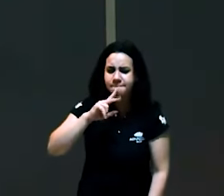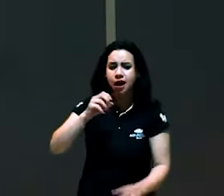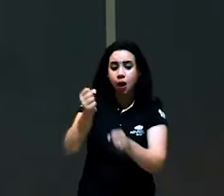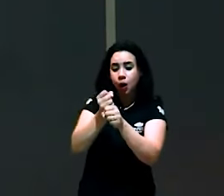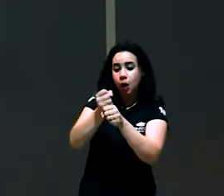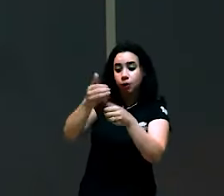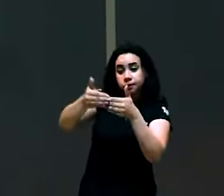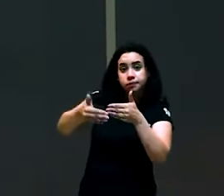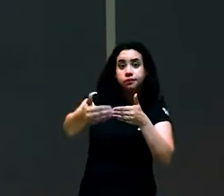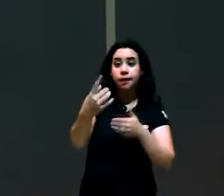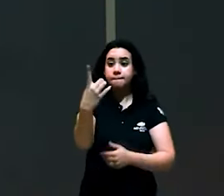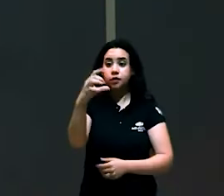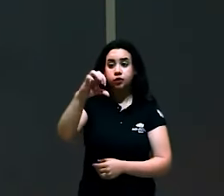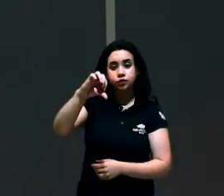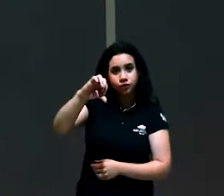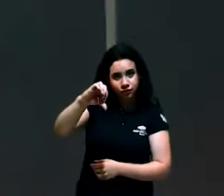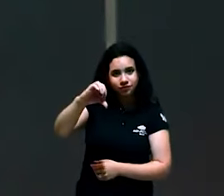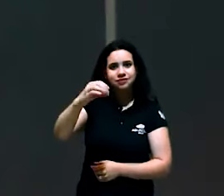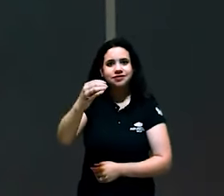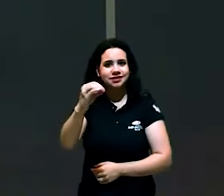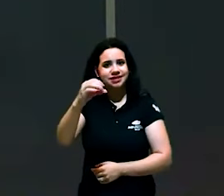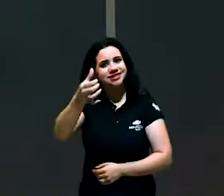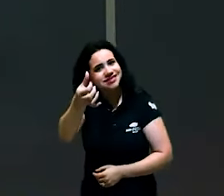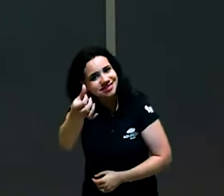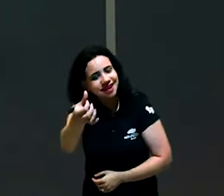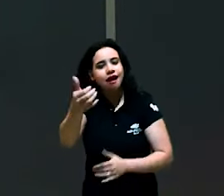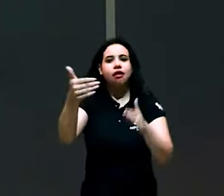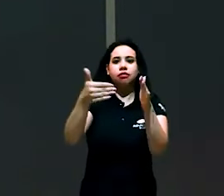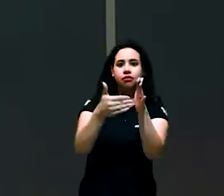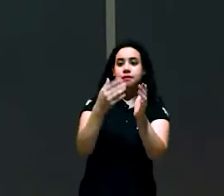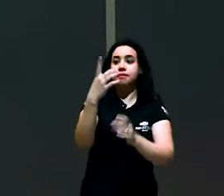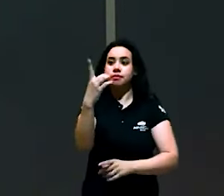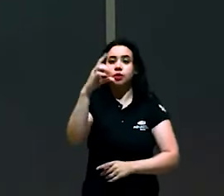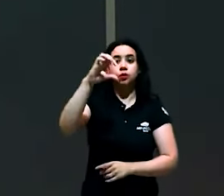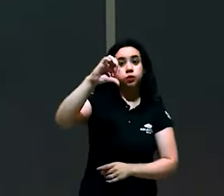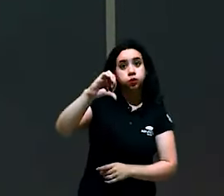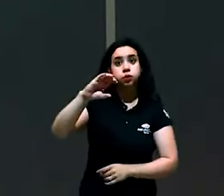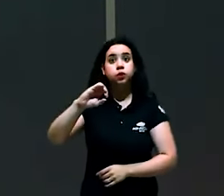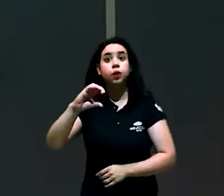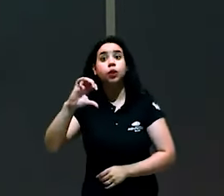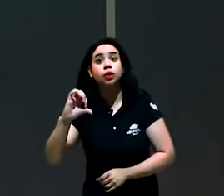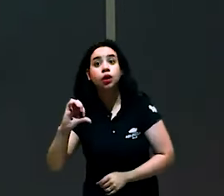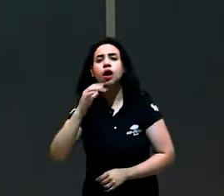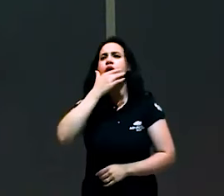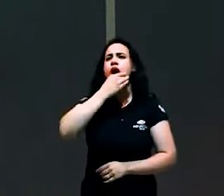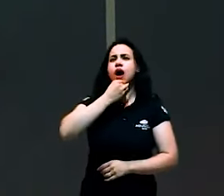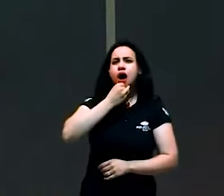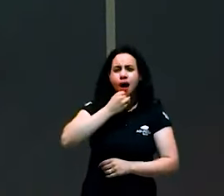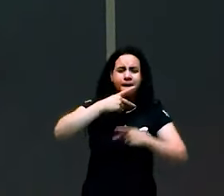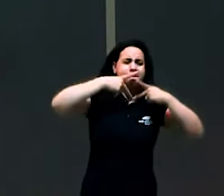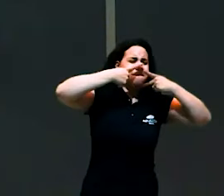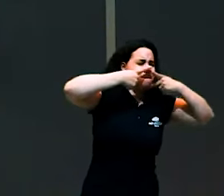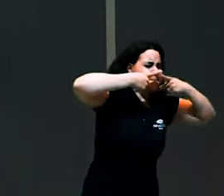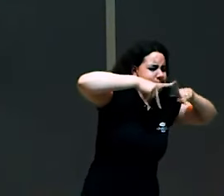o ano 1909, somente nesses poucos anos, 3 anos, este homem pregou baixo